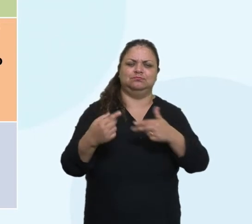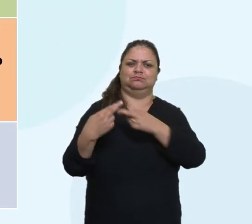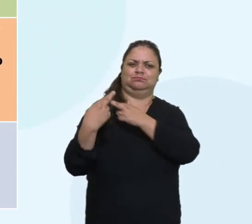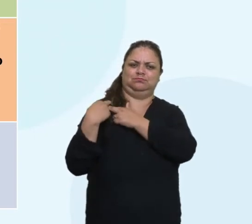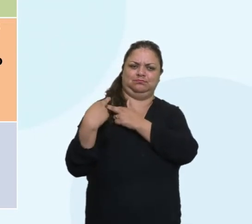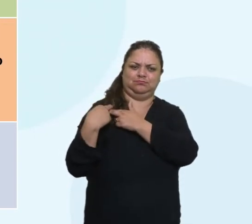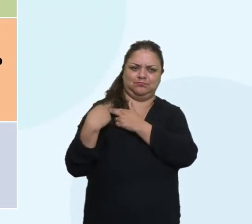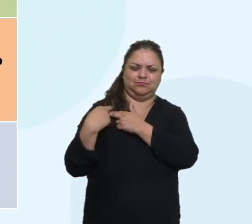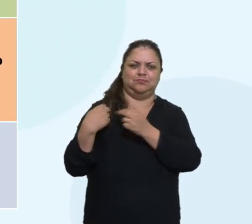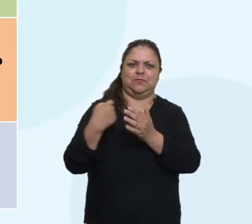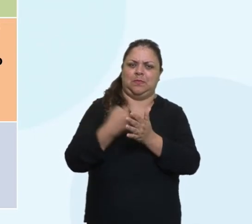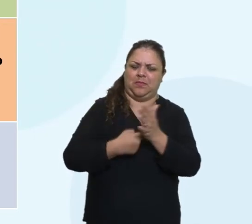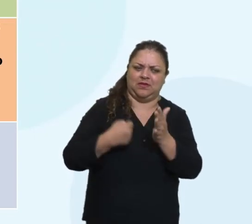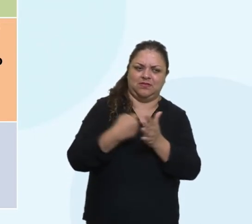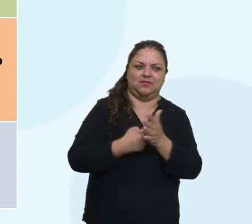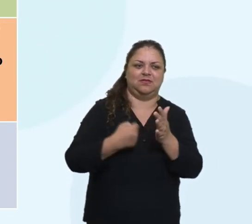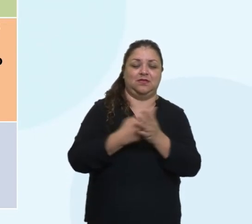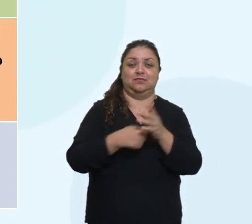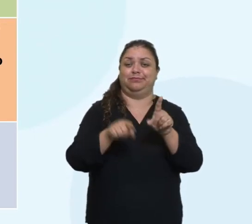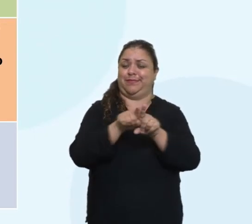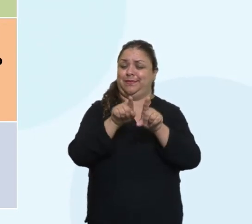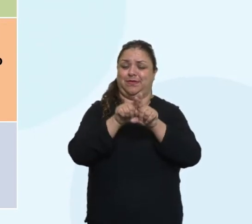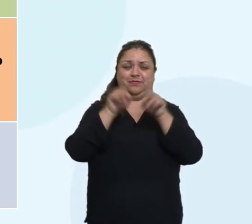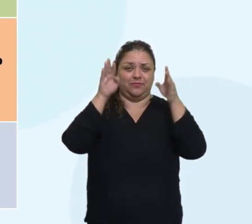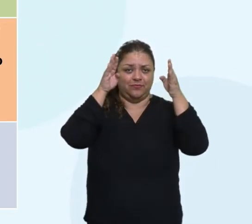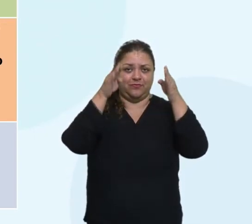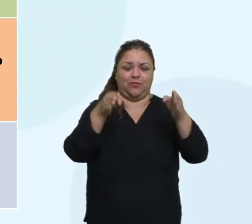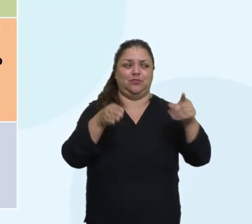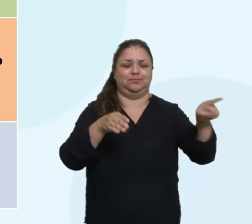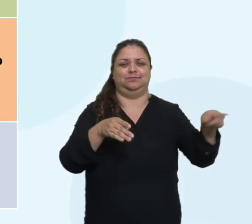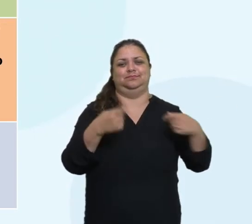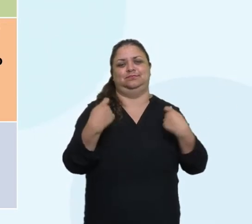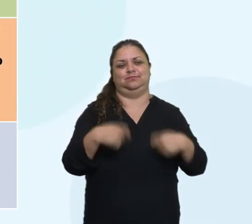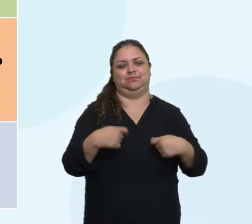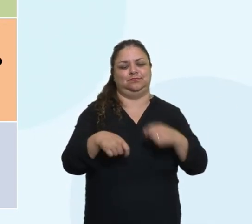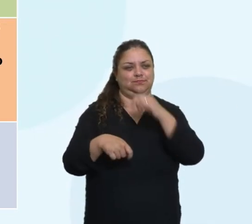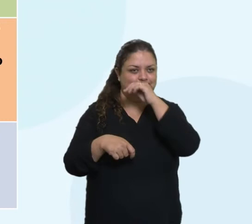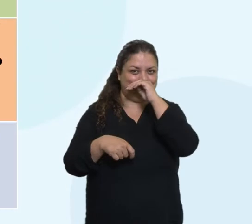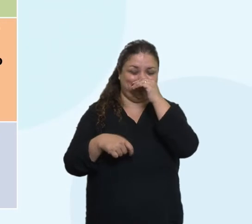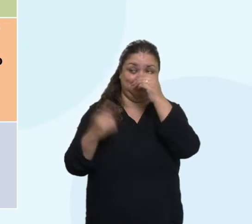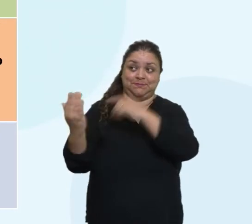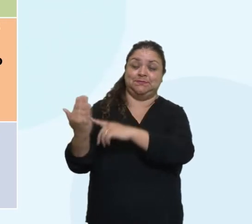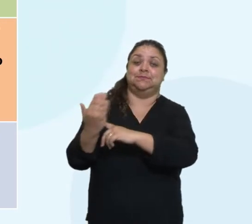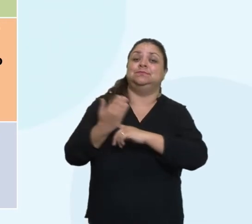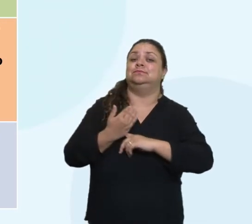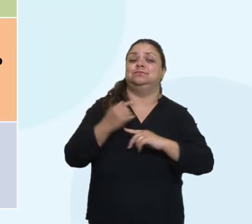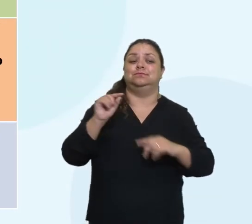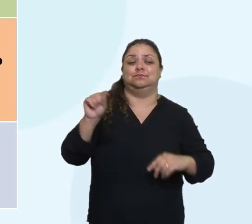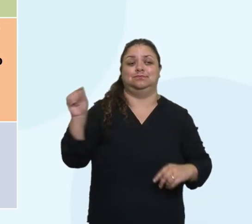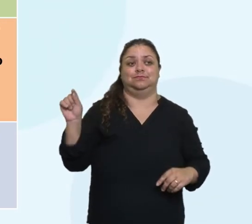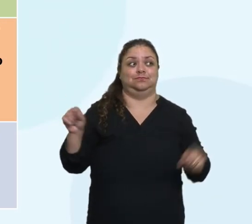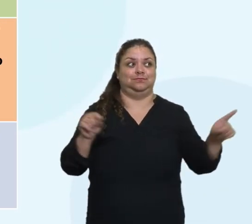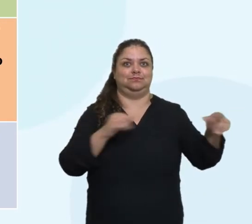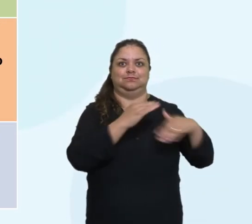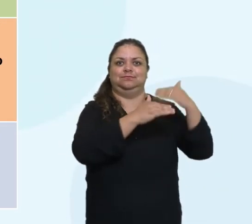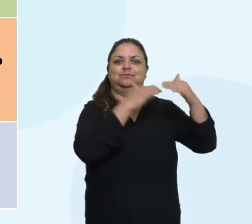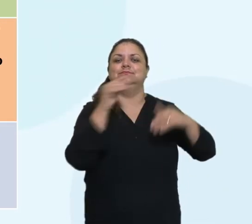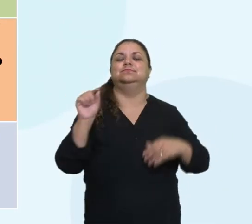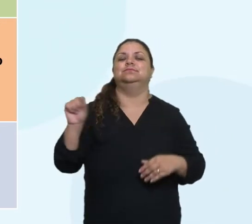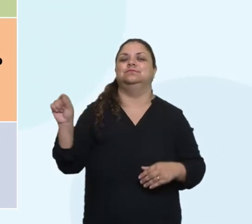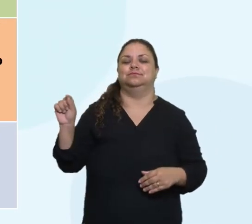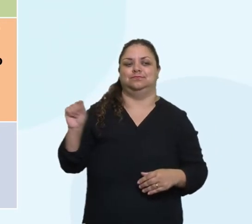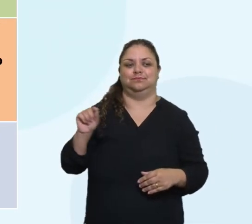Fox 5 no caso né quem ajuda bastante a gente a trabalhar nesse sentido com os nossos estudantes a desenvolver essas competências